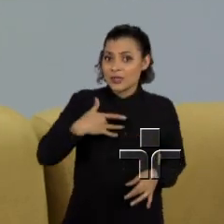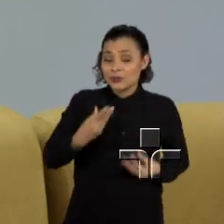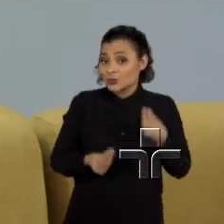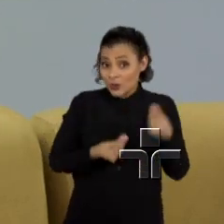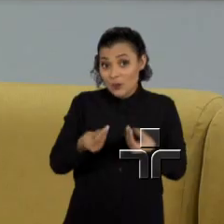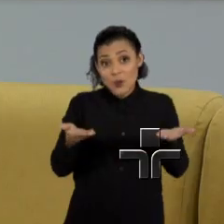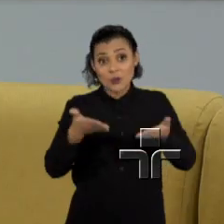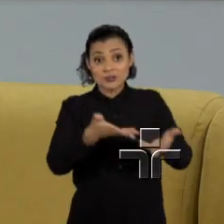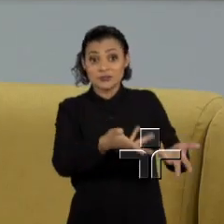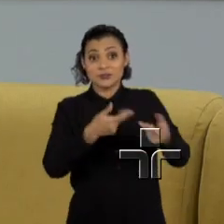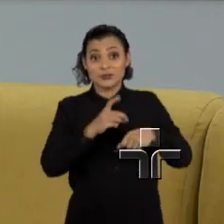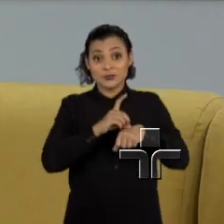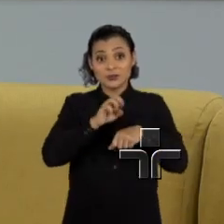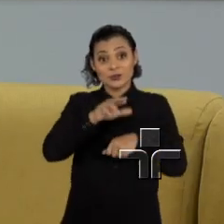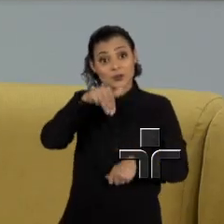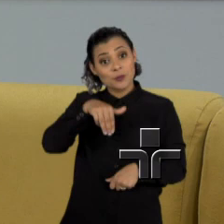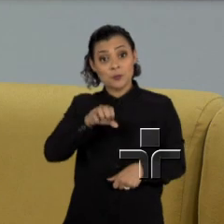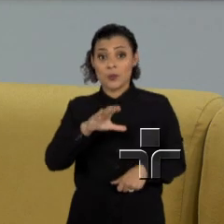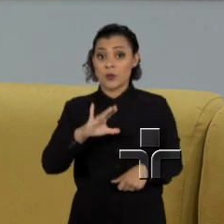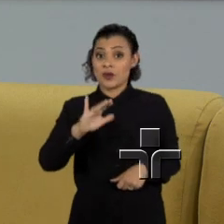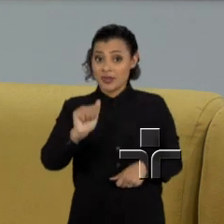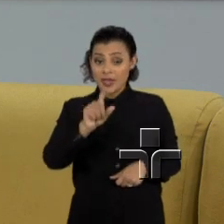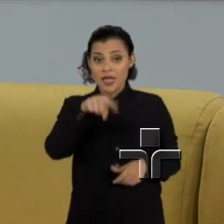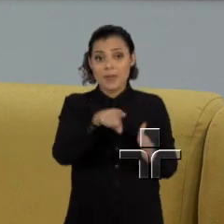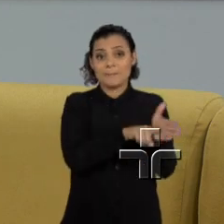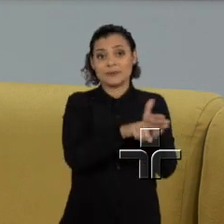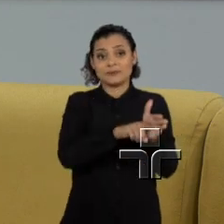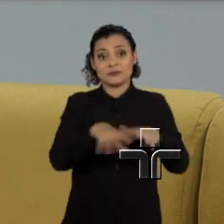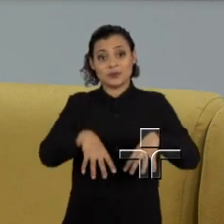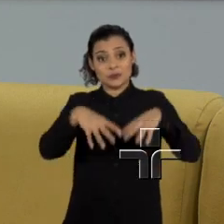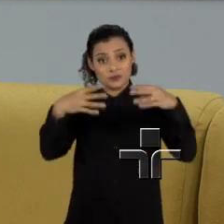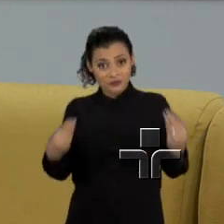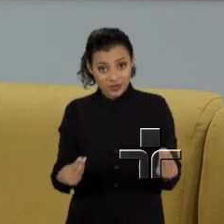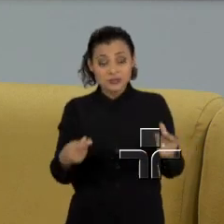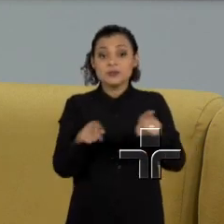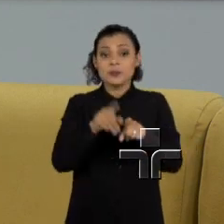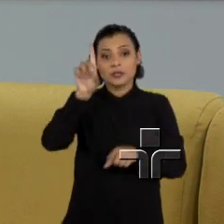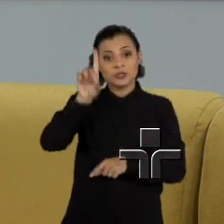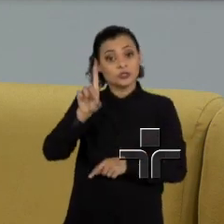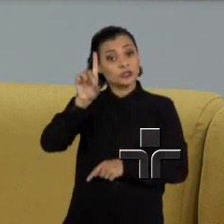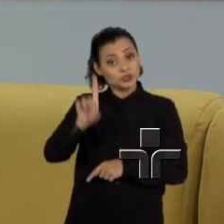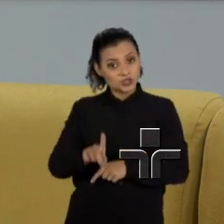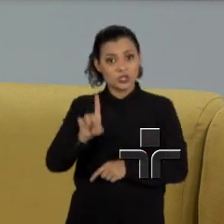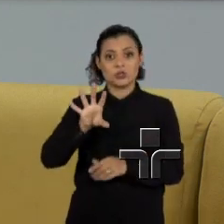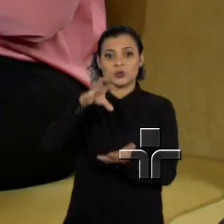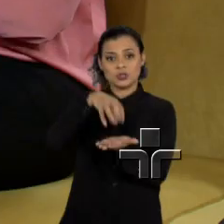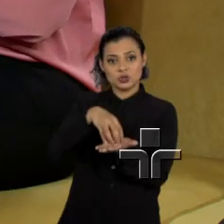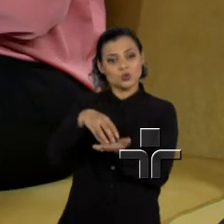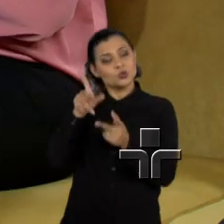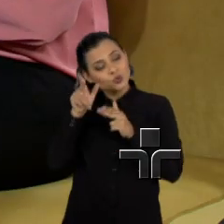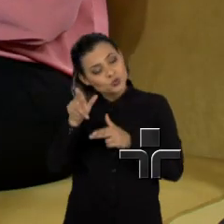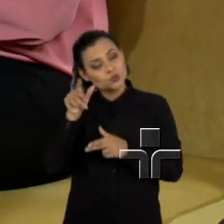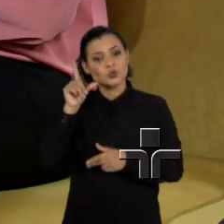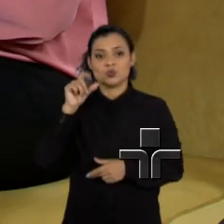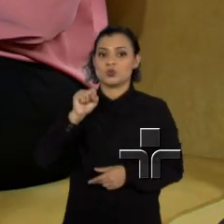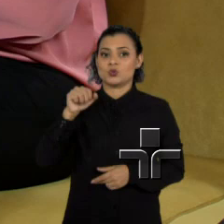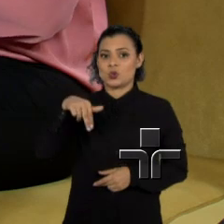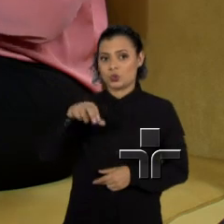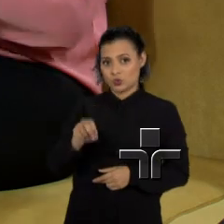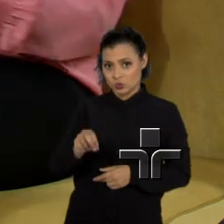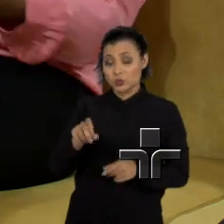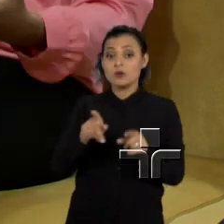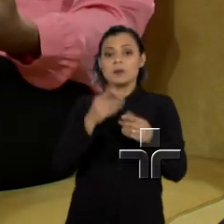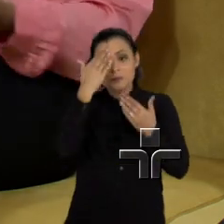estamos hoje com a doutora Mônica Anderson, que é pesquisadora da Unifesp e diretora do Instituto do Sono. Doutora, muito obrigada por